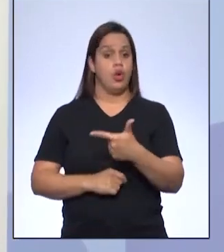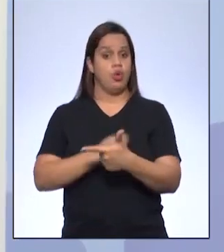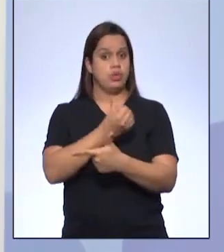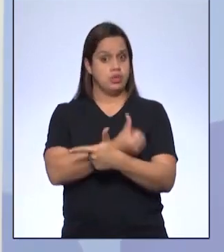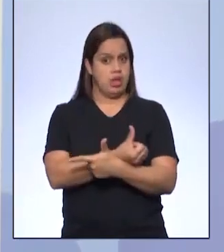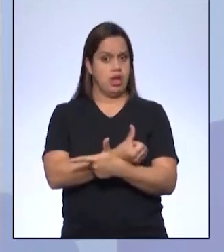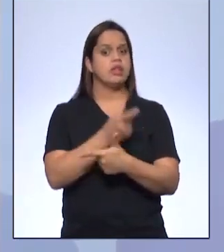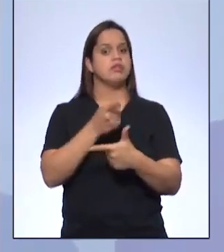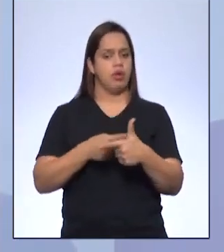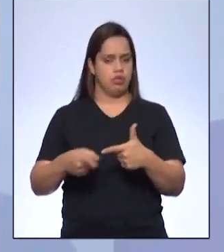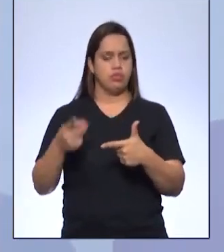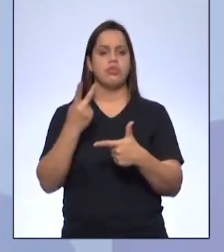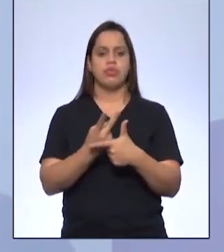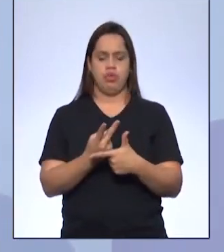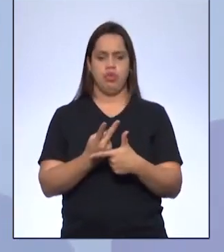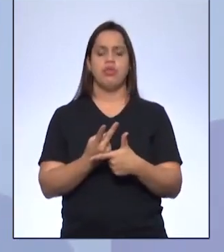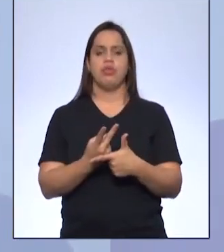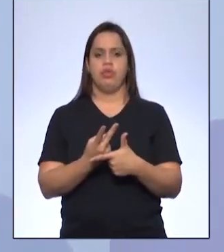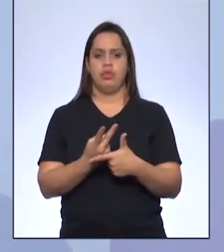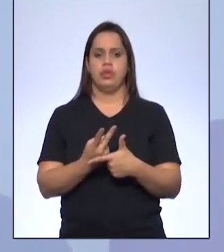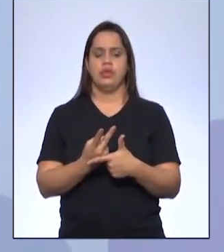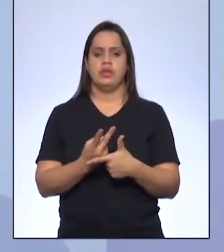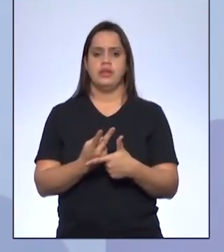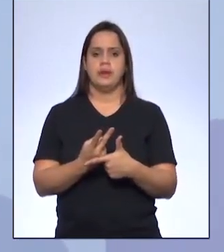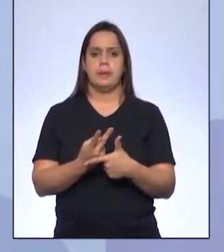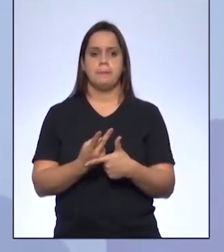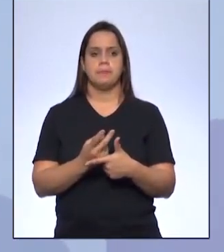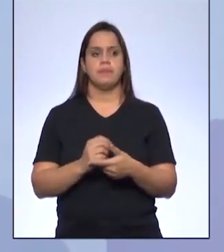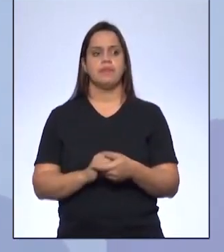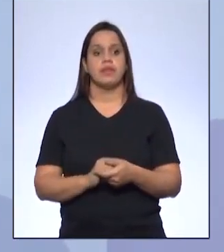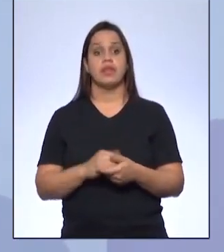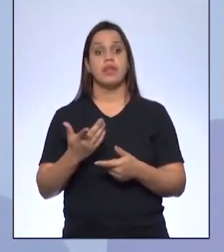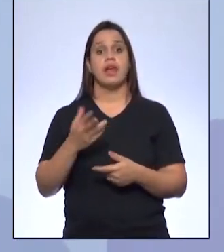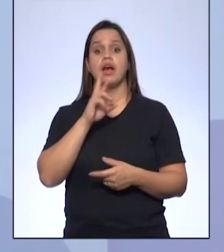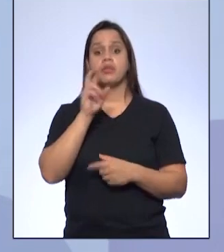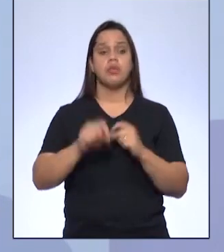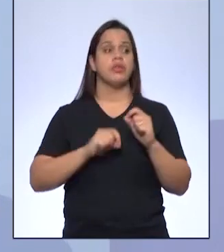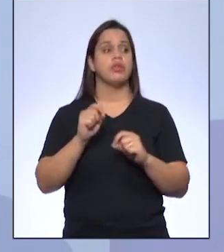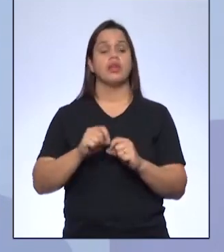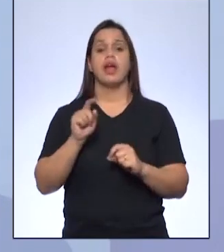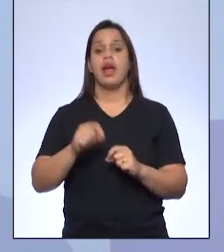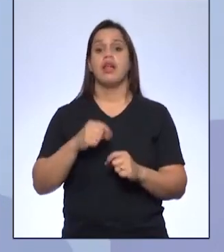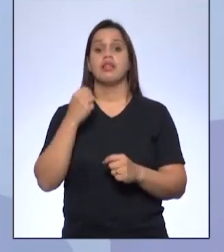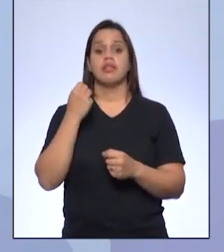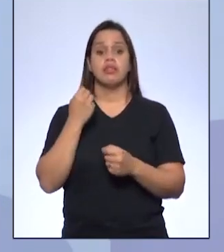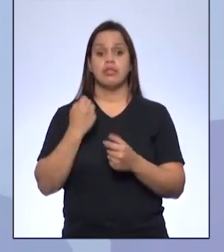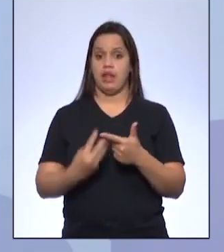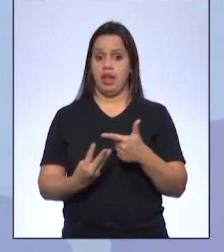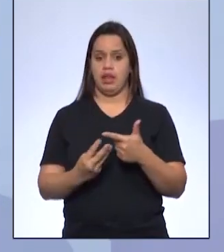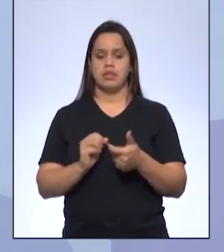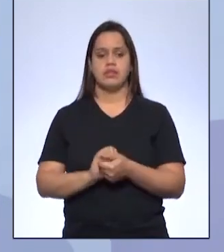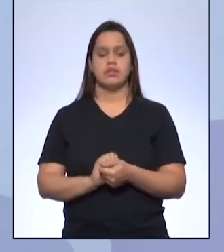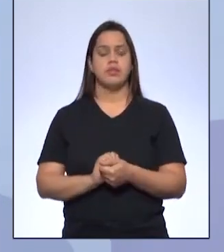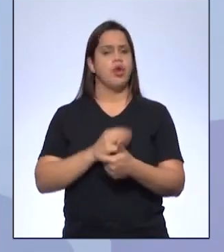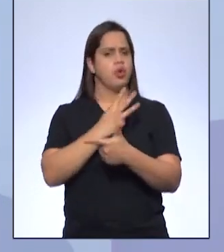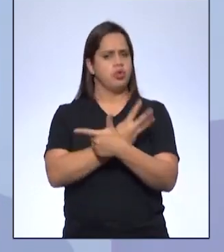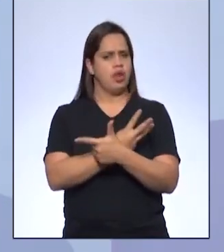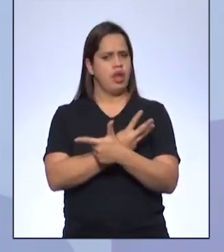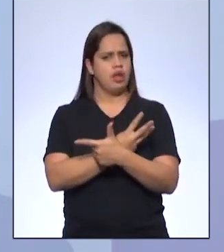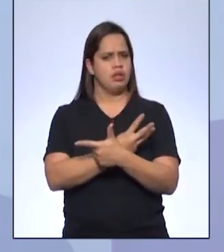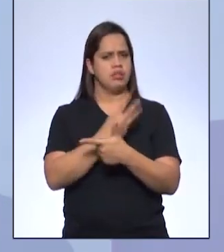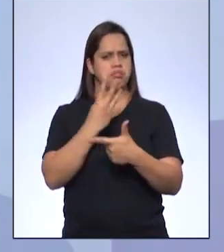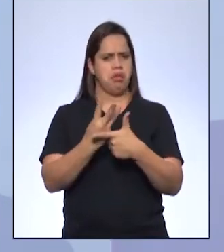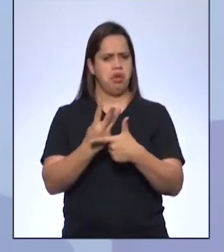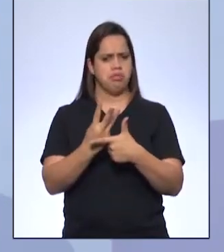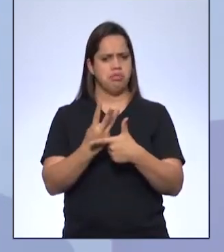eu também posso dividir por 2, que vai dar 3. O 3 eu não posso